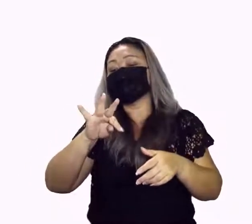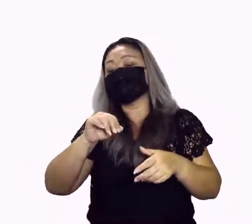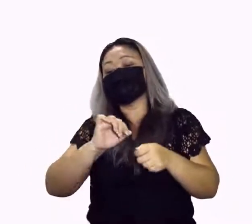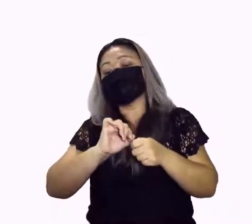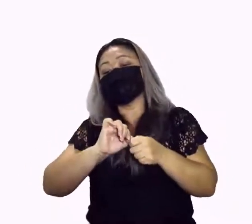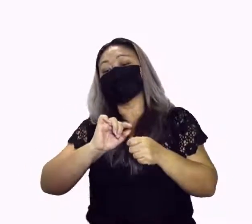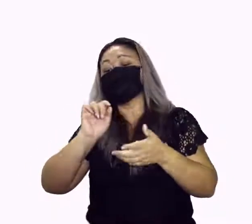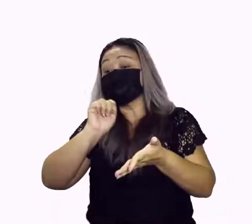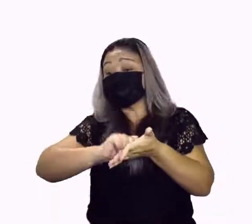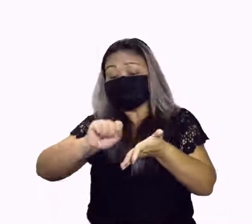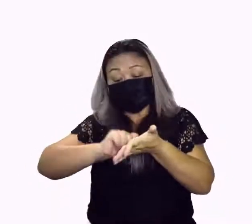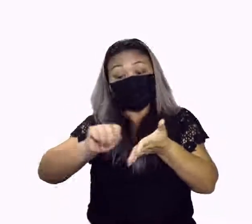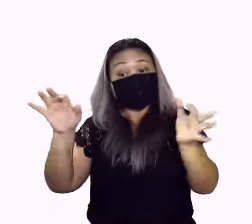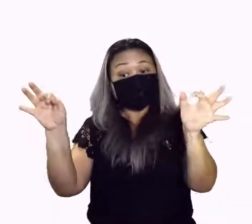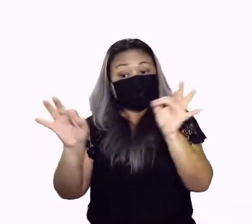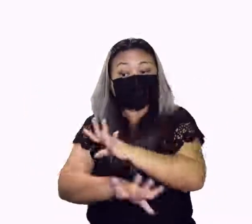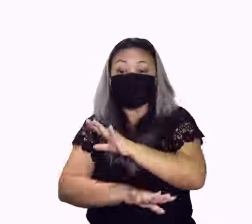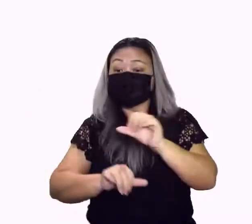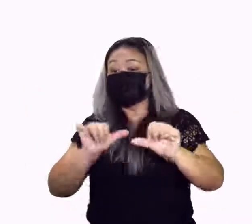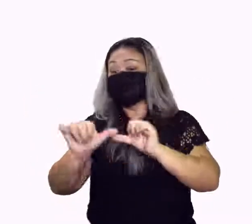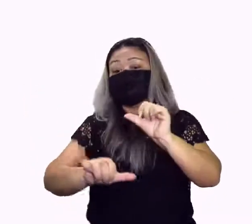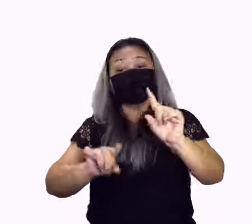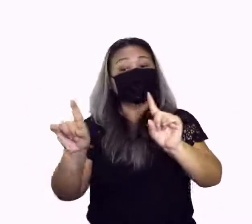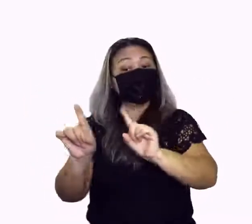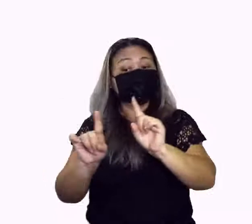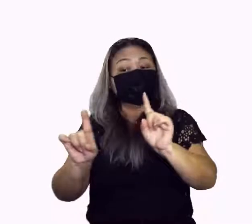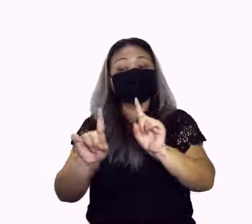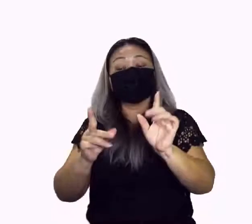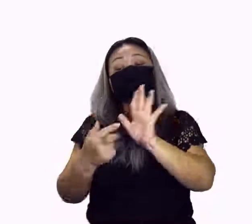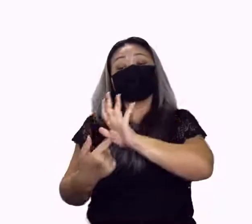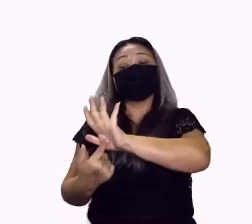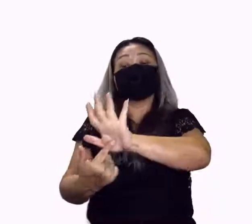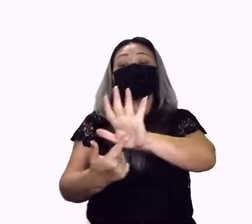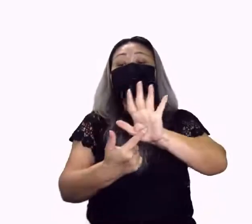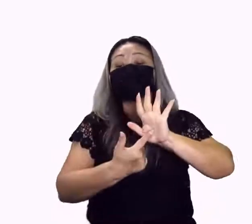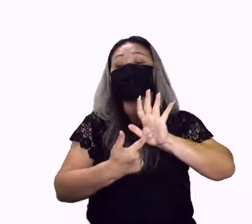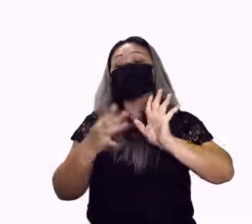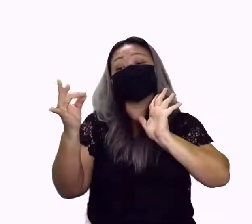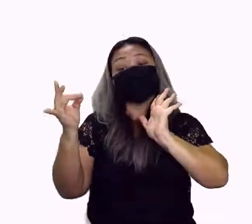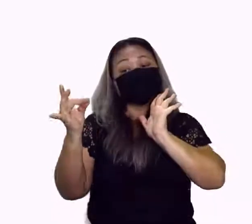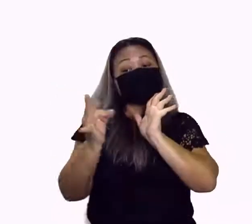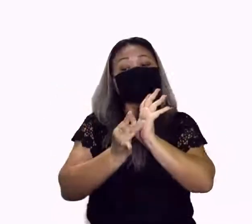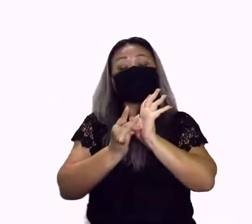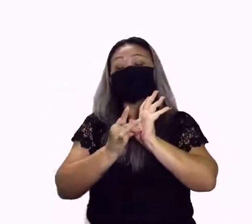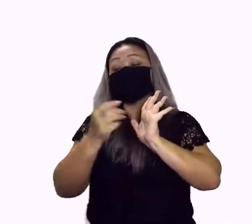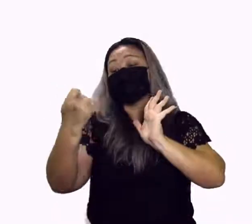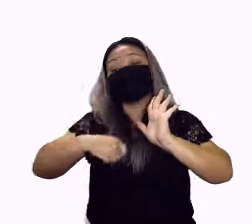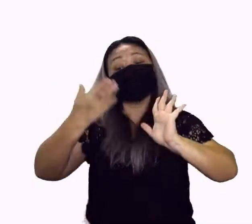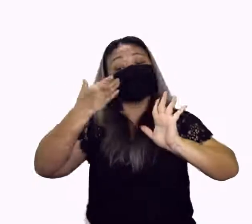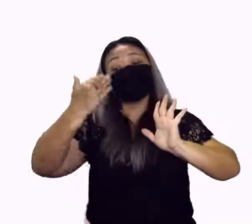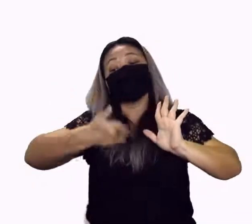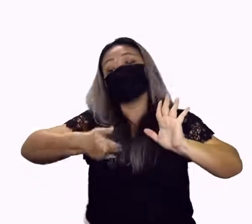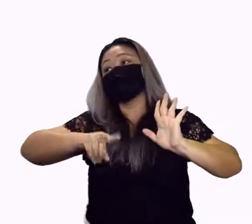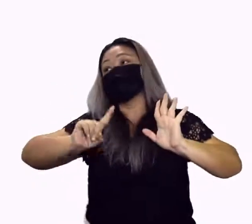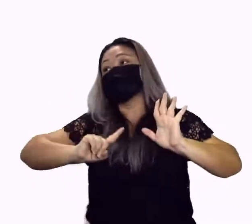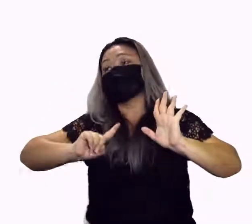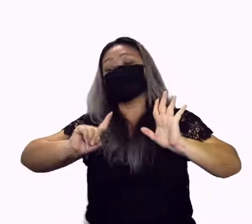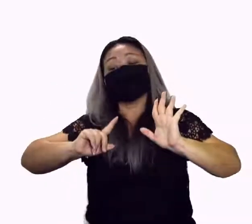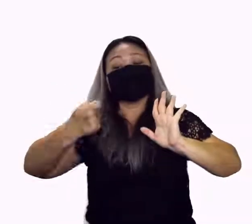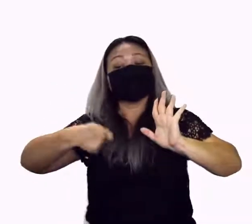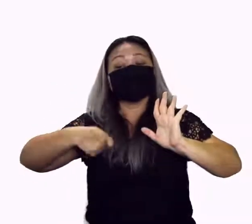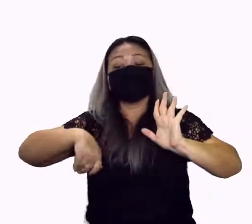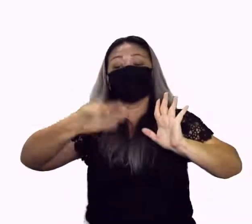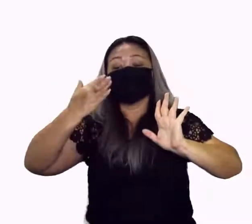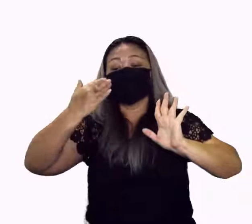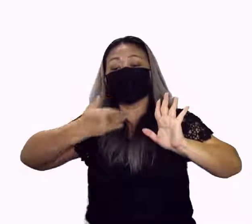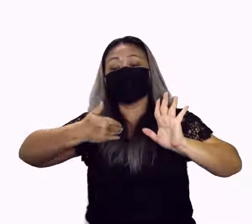está escrito e pronto, não muda. Apresenta-se como verdade que não precisa ser provada. Então, se não precisa provar, ele já